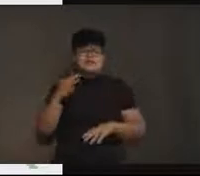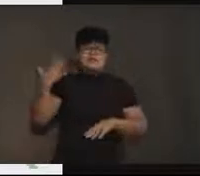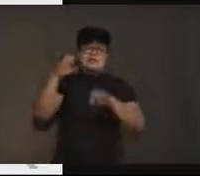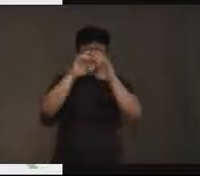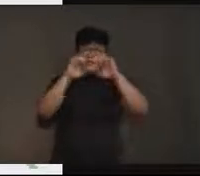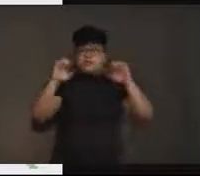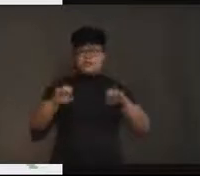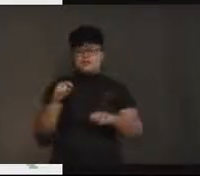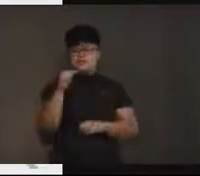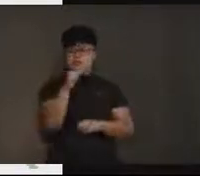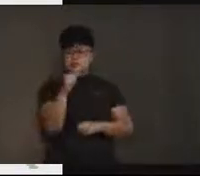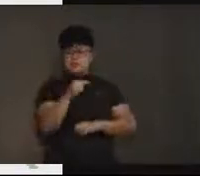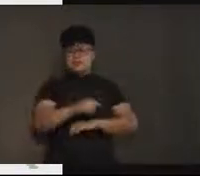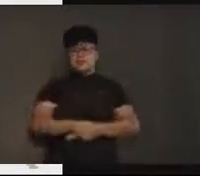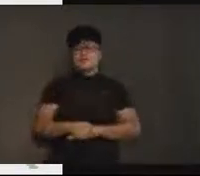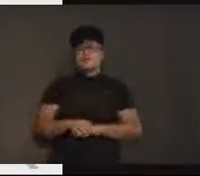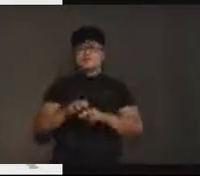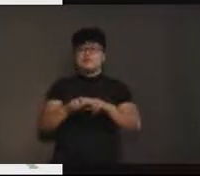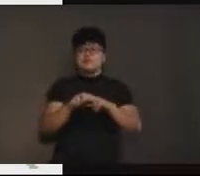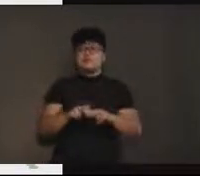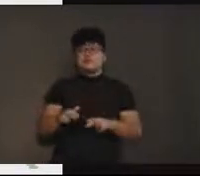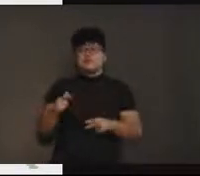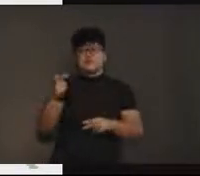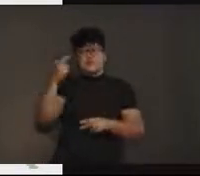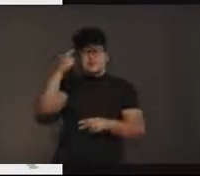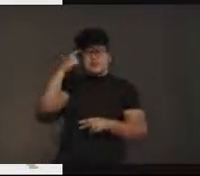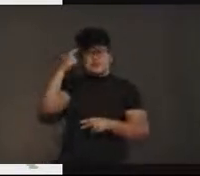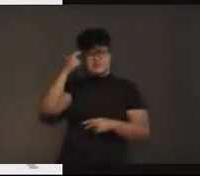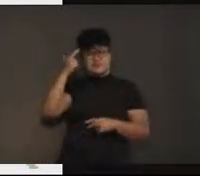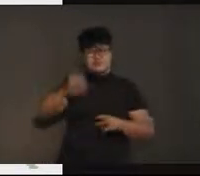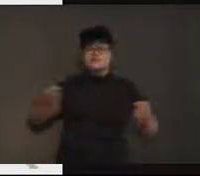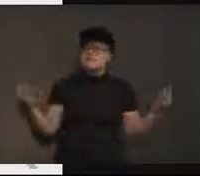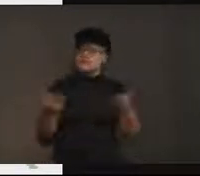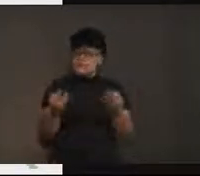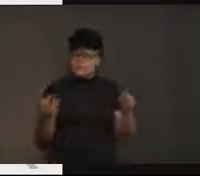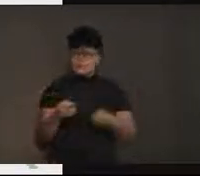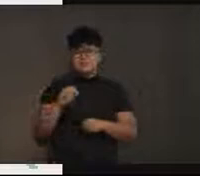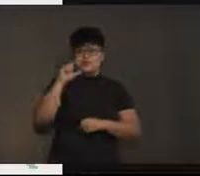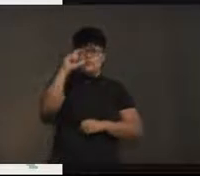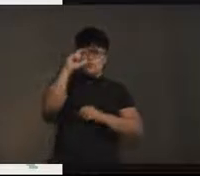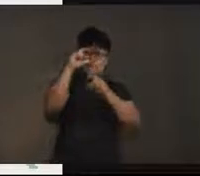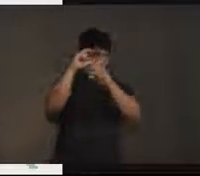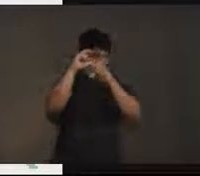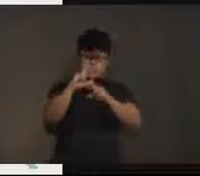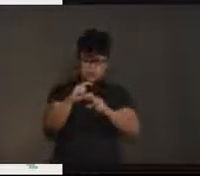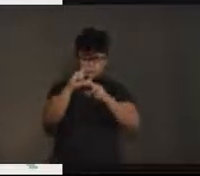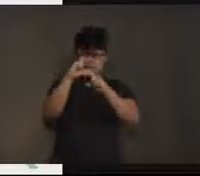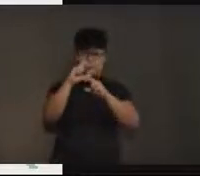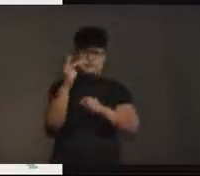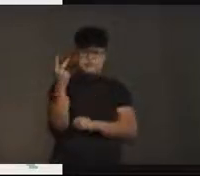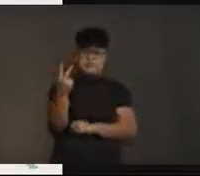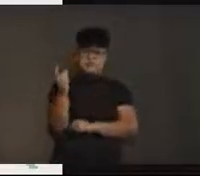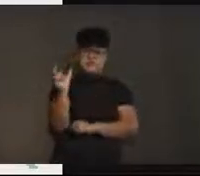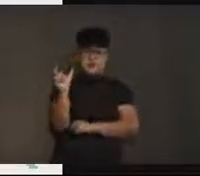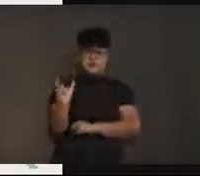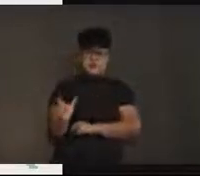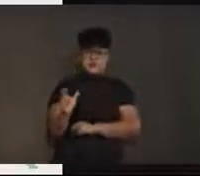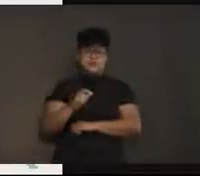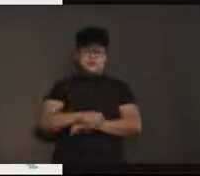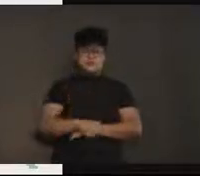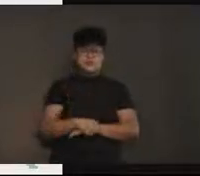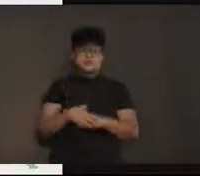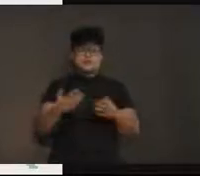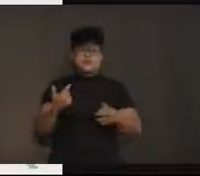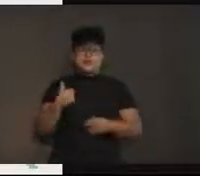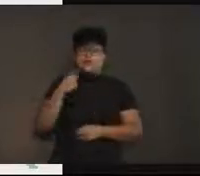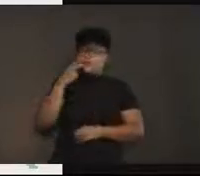a gente entende perfeitamente porque a gente tá vendo duas palavras e não uma então achei isso muito bonita essa